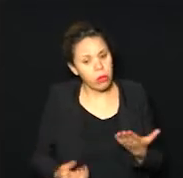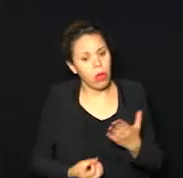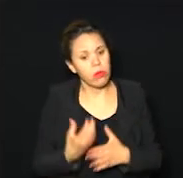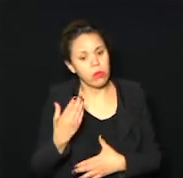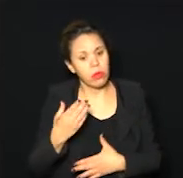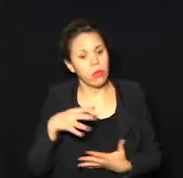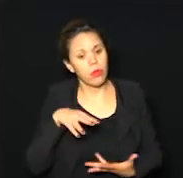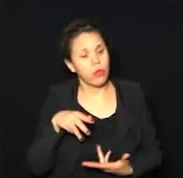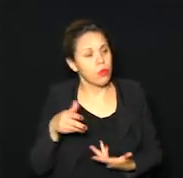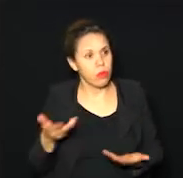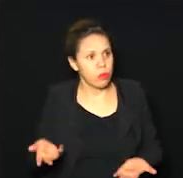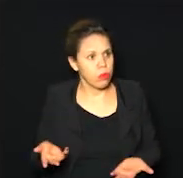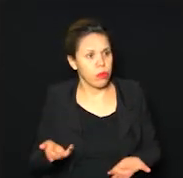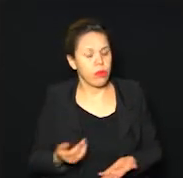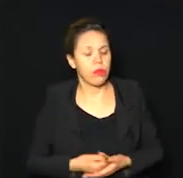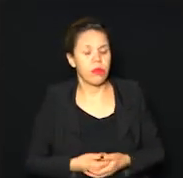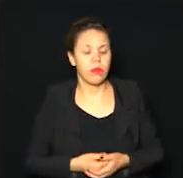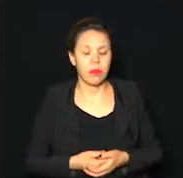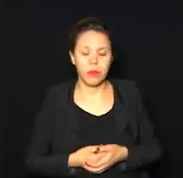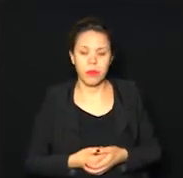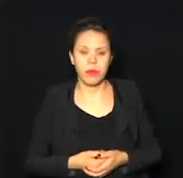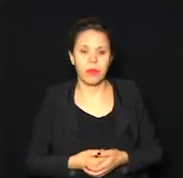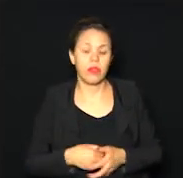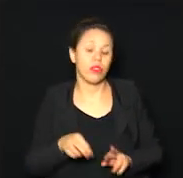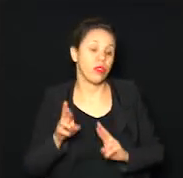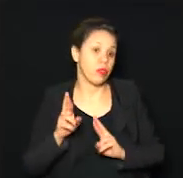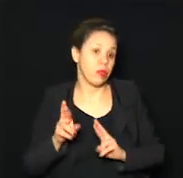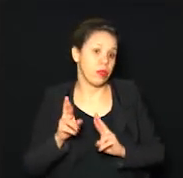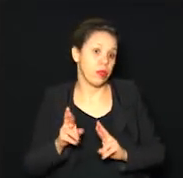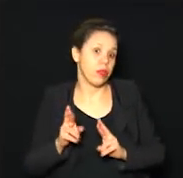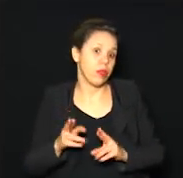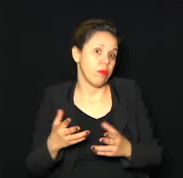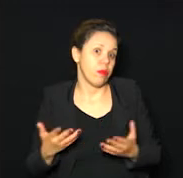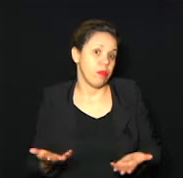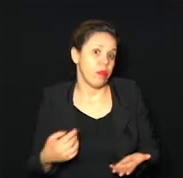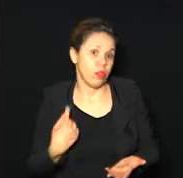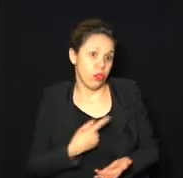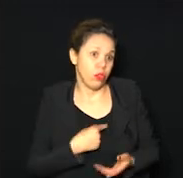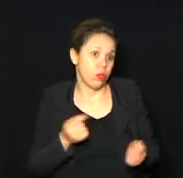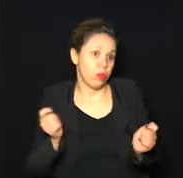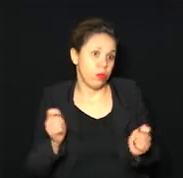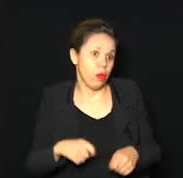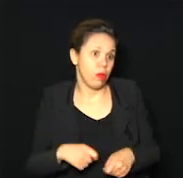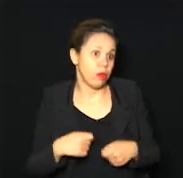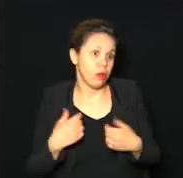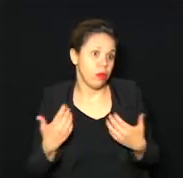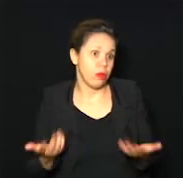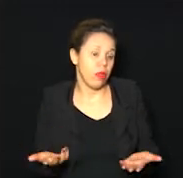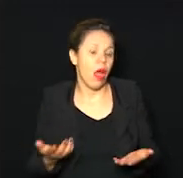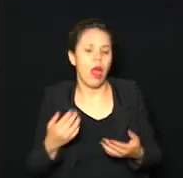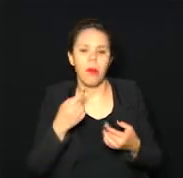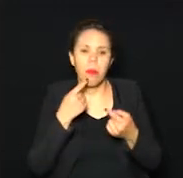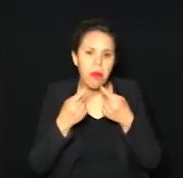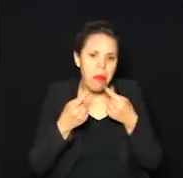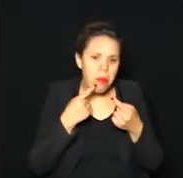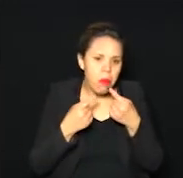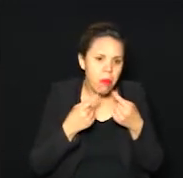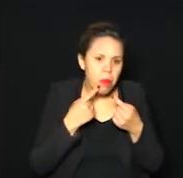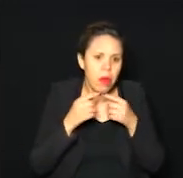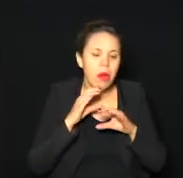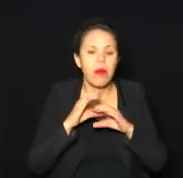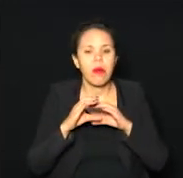vivendo. E espero, né, quer dizer, que a gente possa, então, né, abrir um diálogo, né,